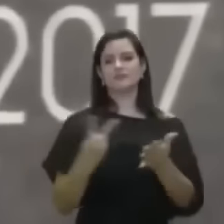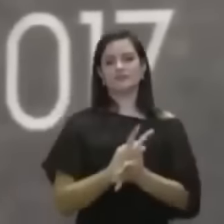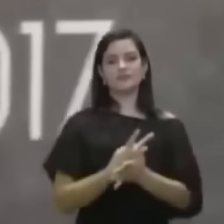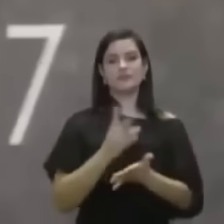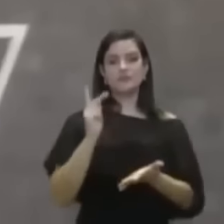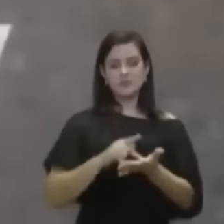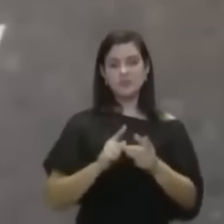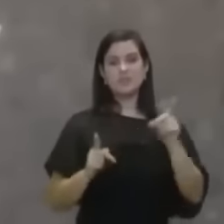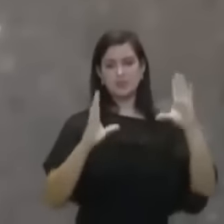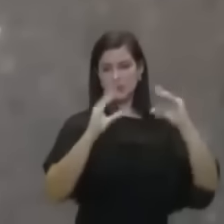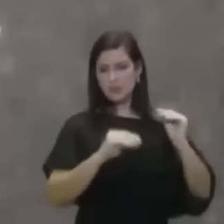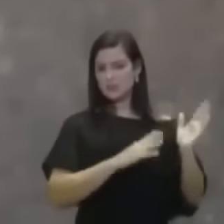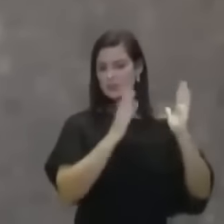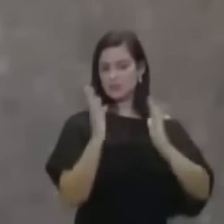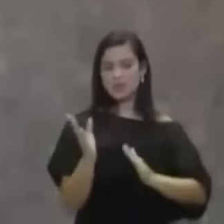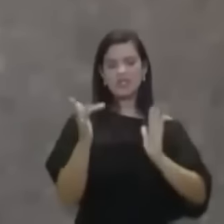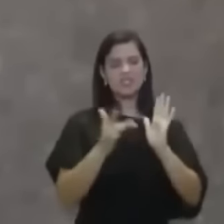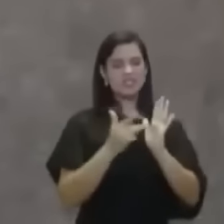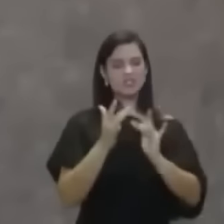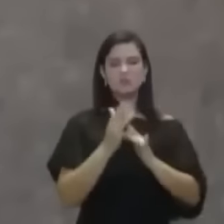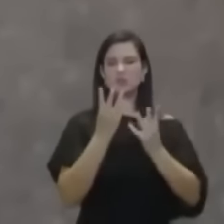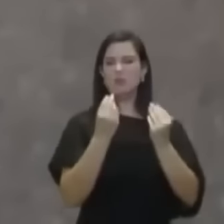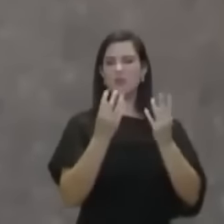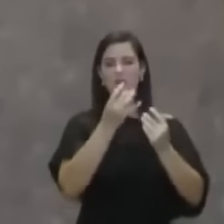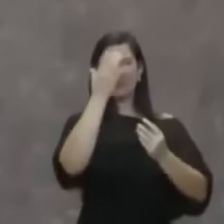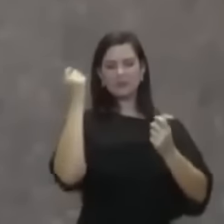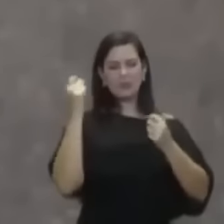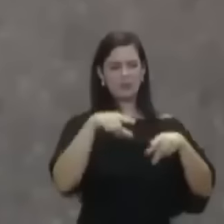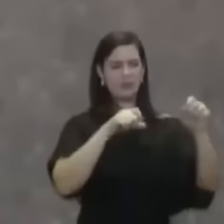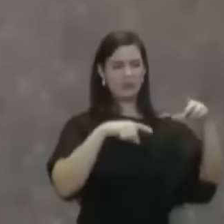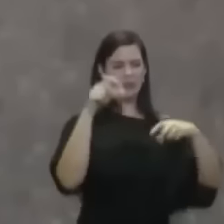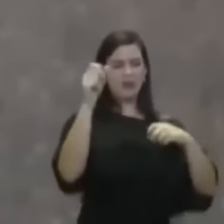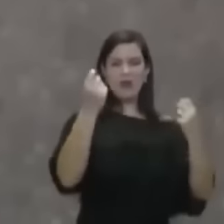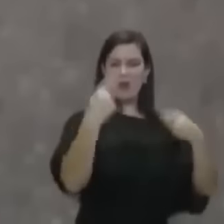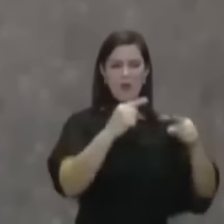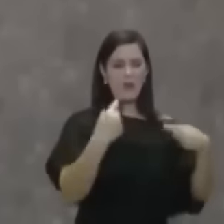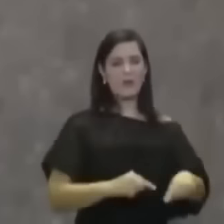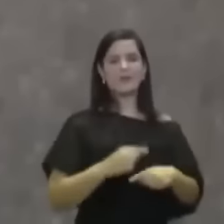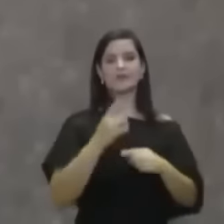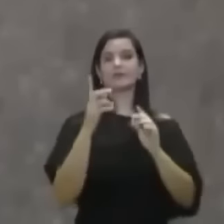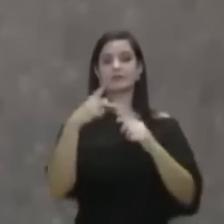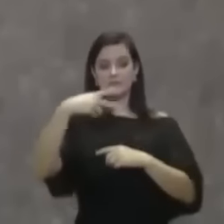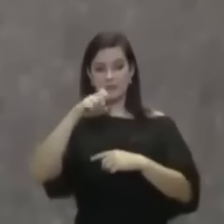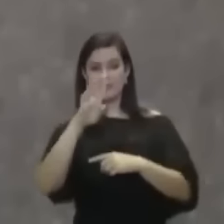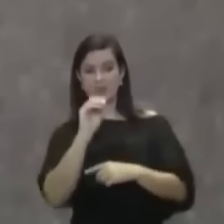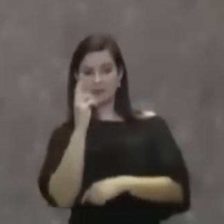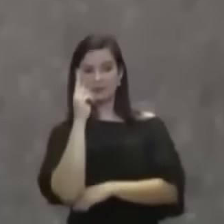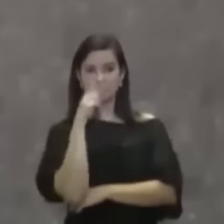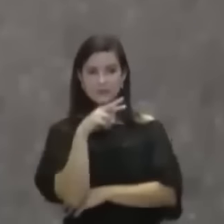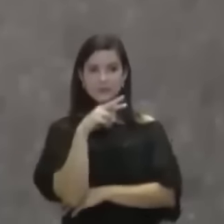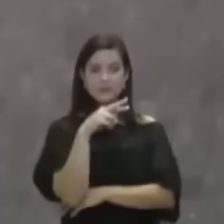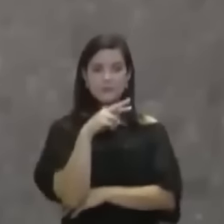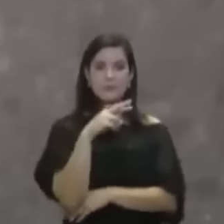foi cuspido e esbordoado no sinédrio, Pedro não estava lá. Sexta de manhã, o sinédrio se